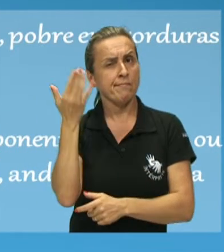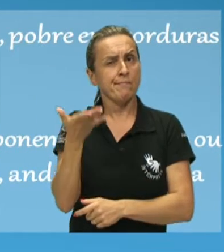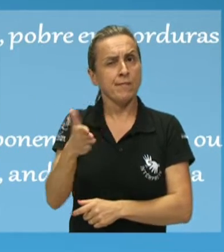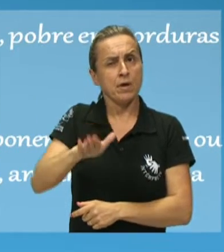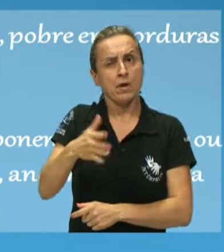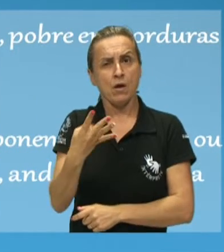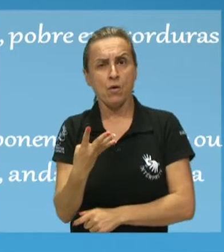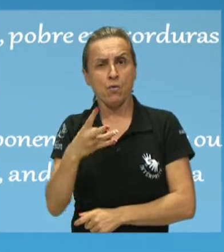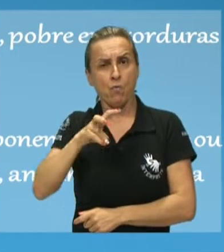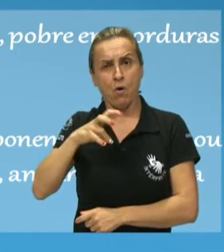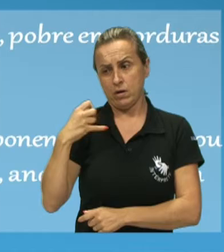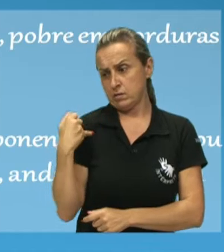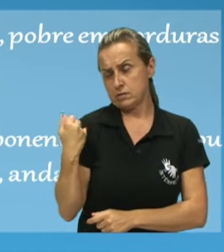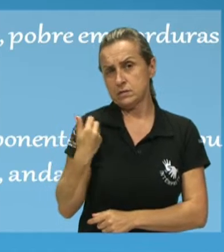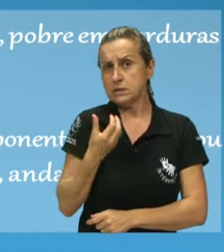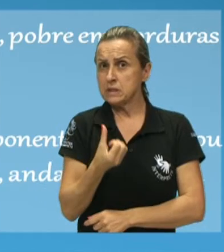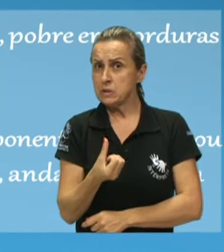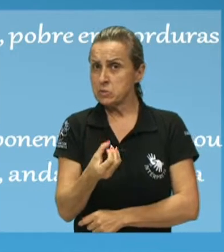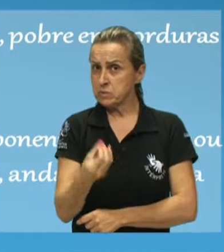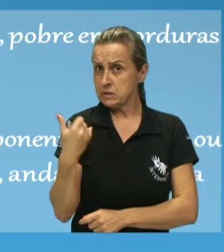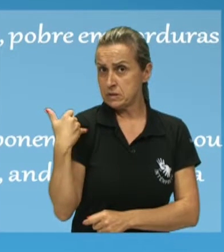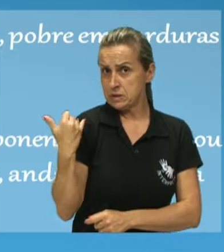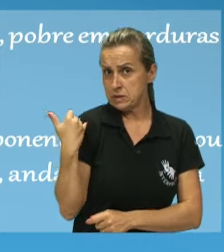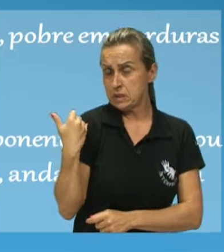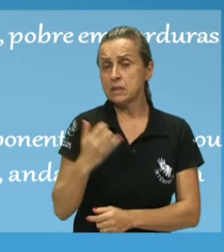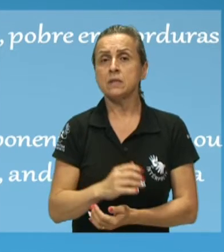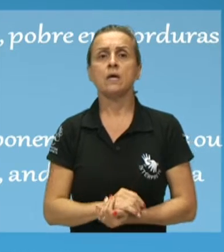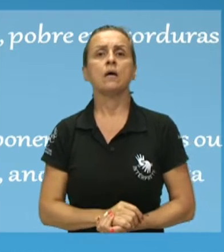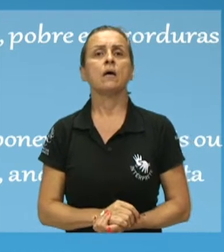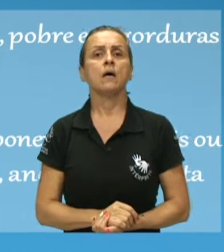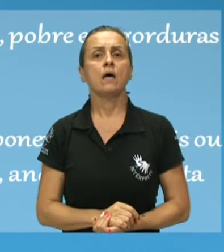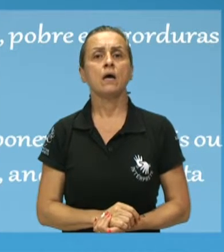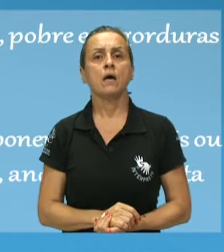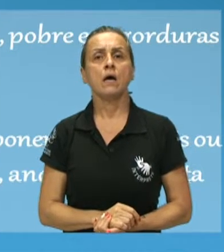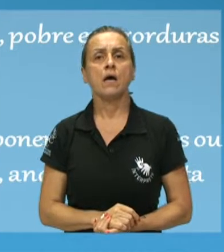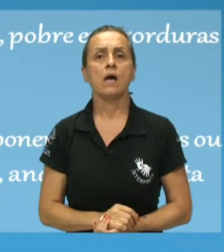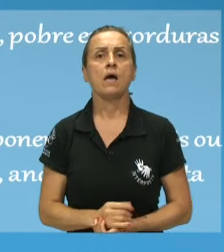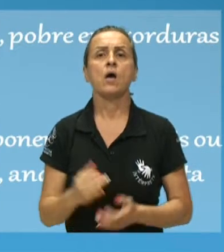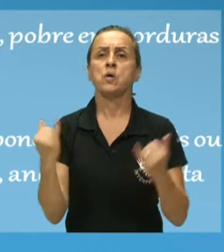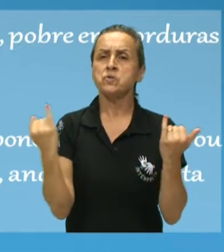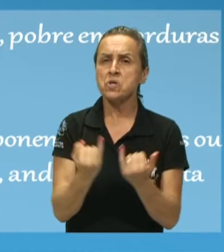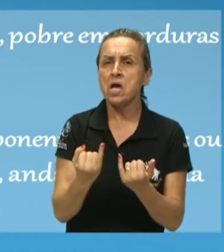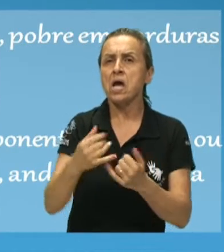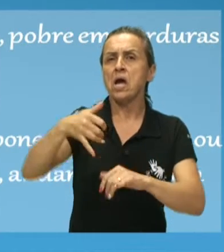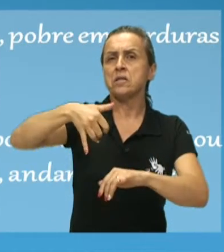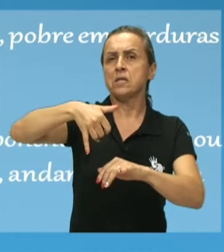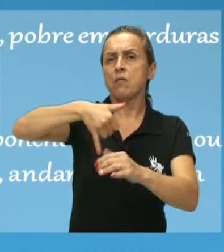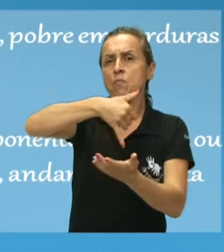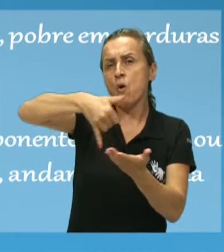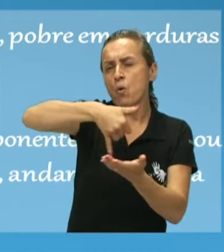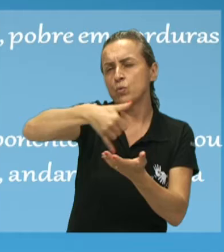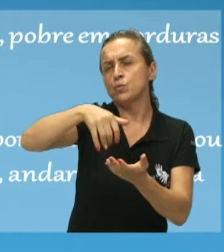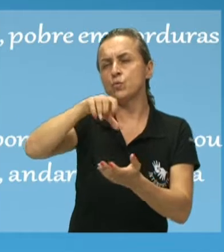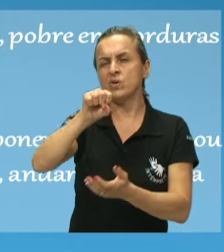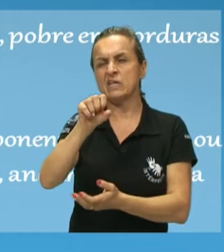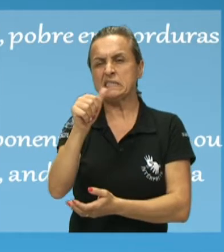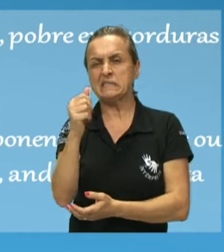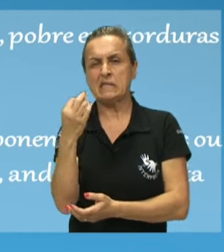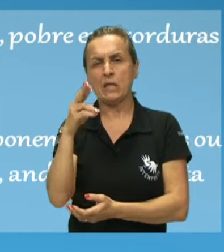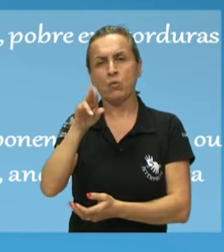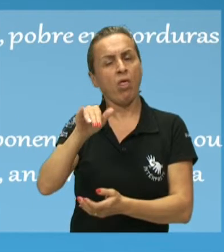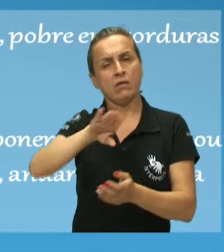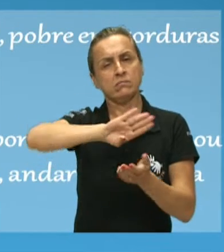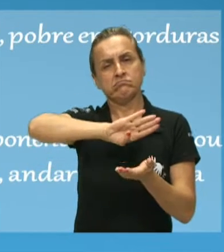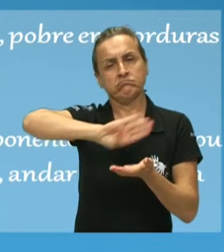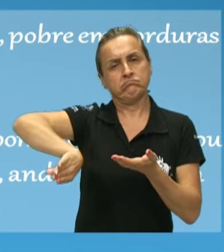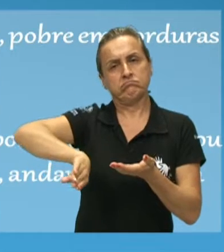45, 50, 60 anos de idade, a dieta de licopeno, selênio e pobre em gorduras saturadas, isso aí caiu por terra,